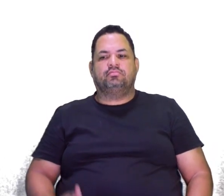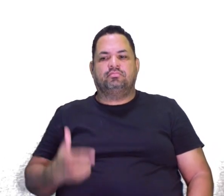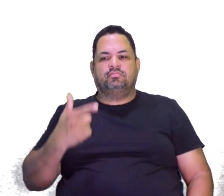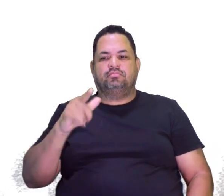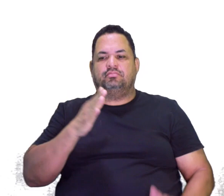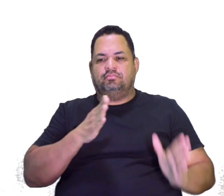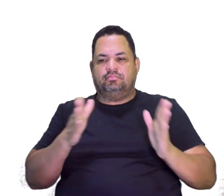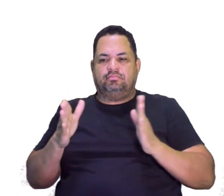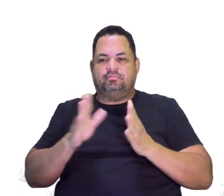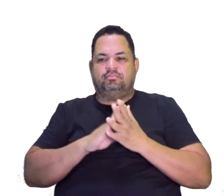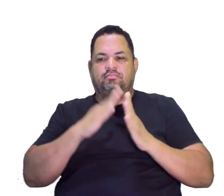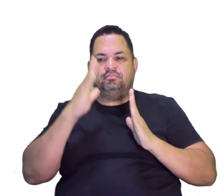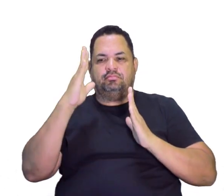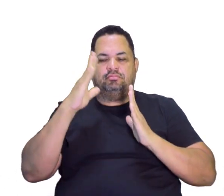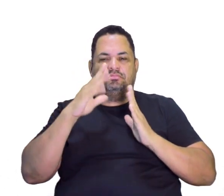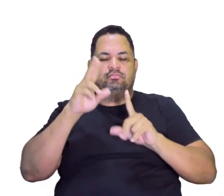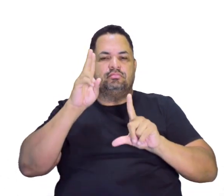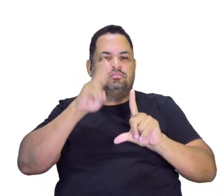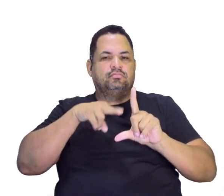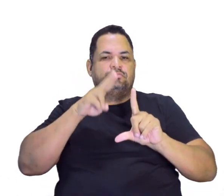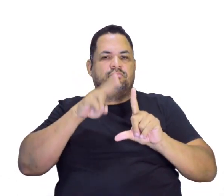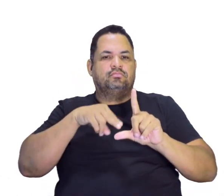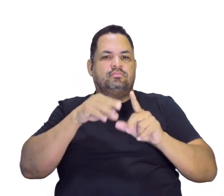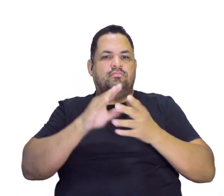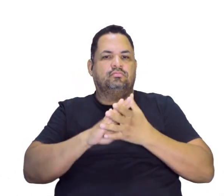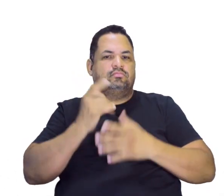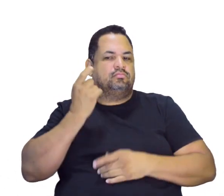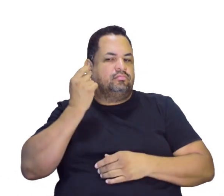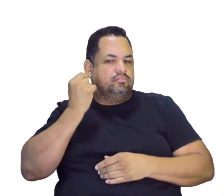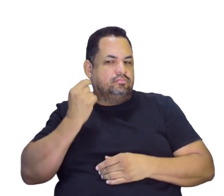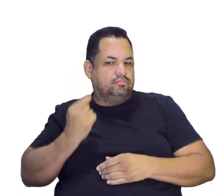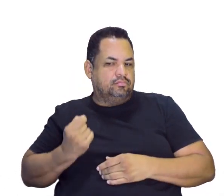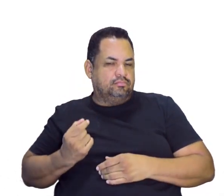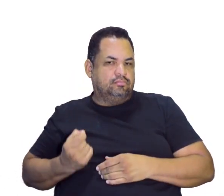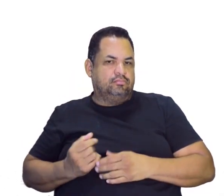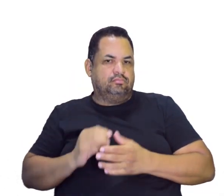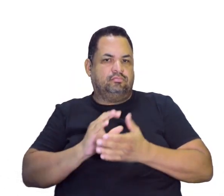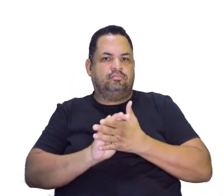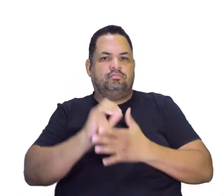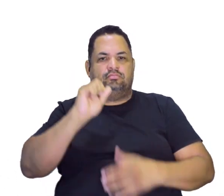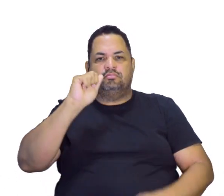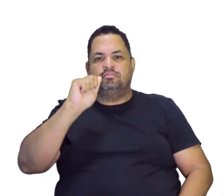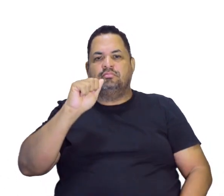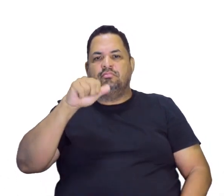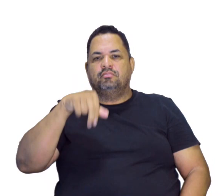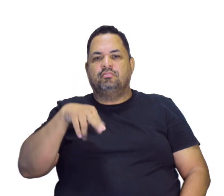quadros da Tarcila é a fase